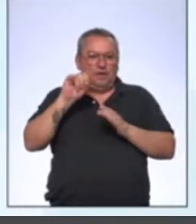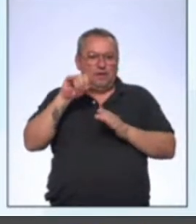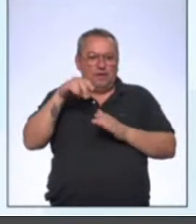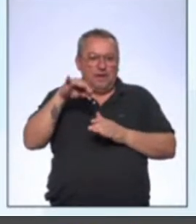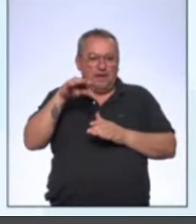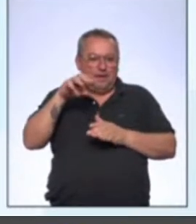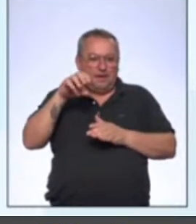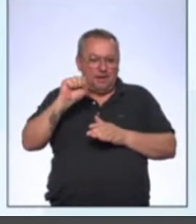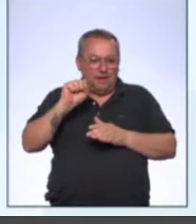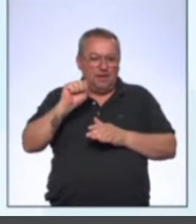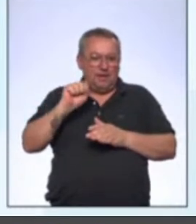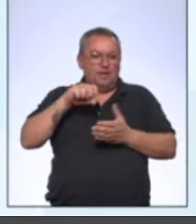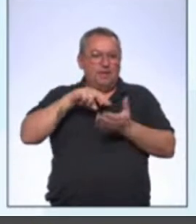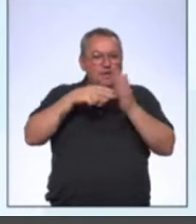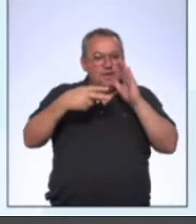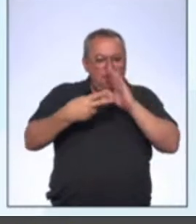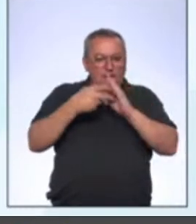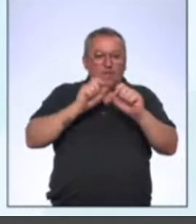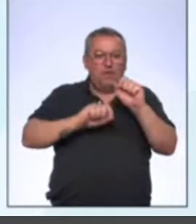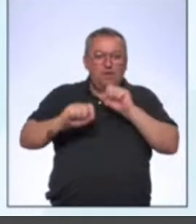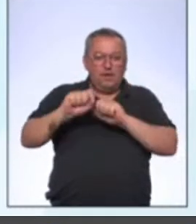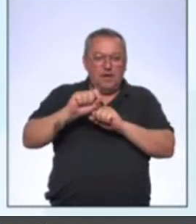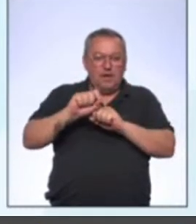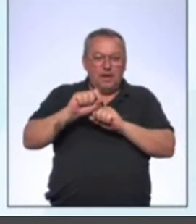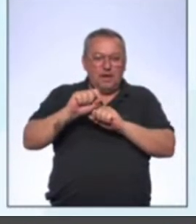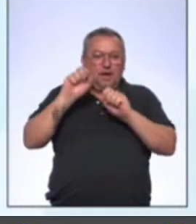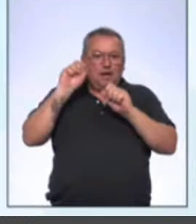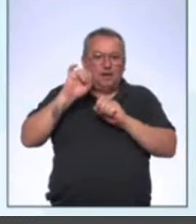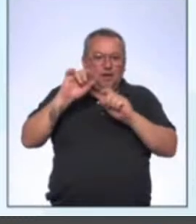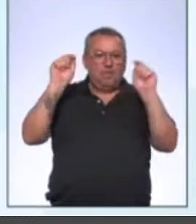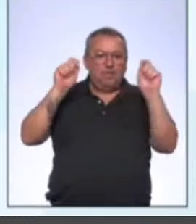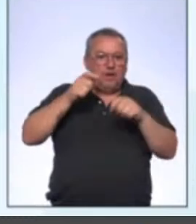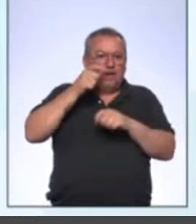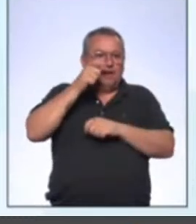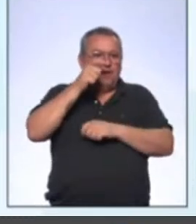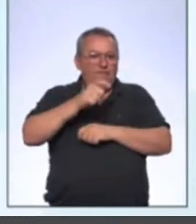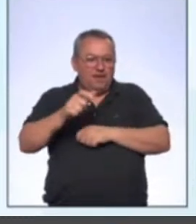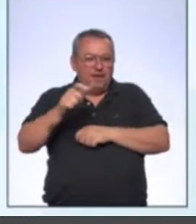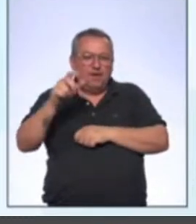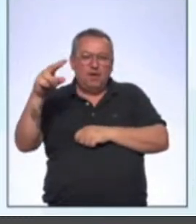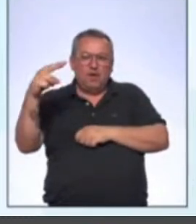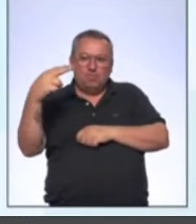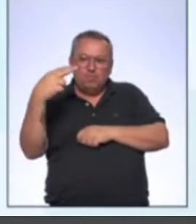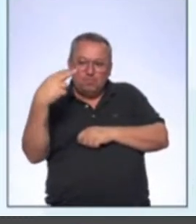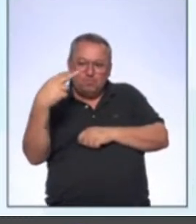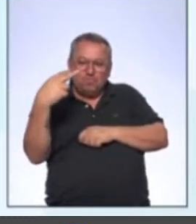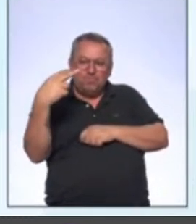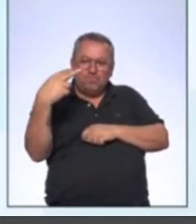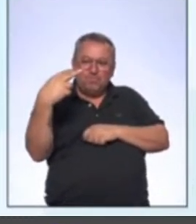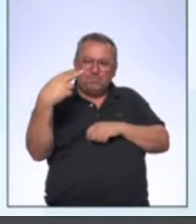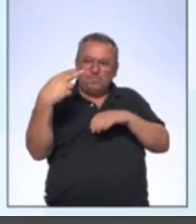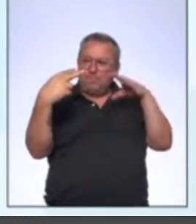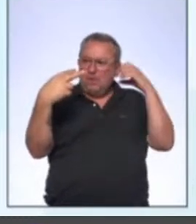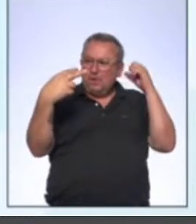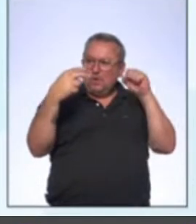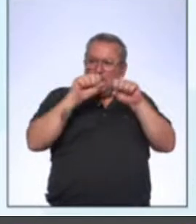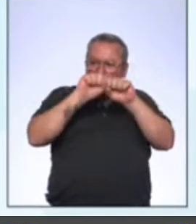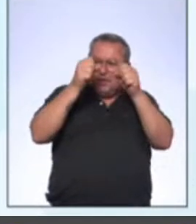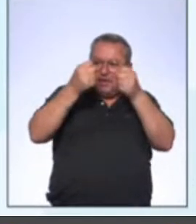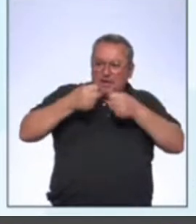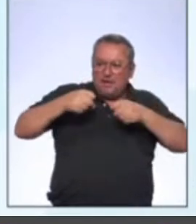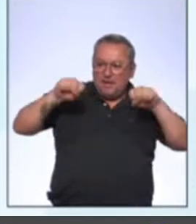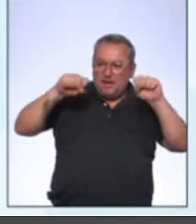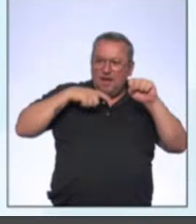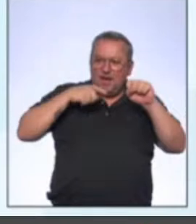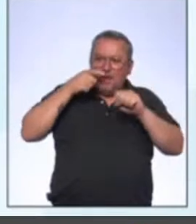uma figura de linguagem. Ela está ali, ó, se pudesse ouvir o olhar, A sinestesia tá bem aí, claro, ó. É